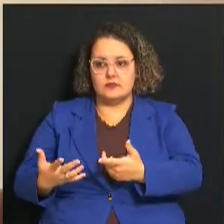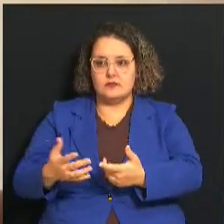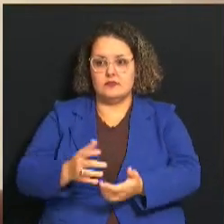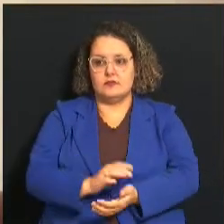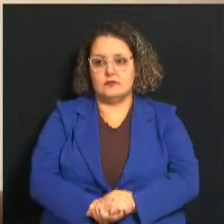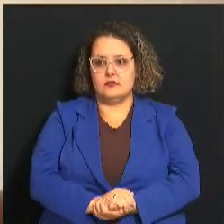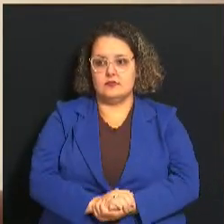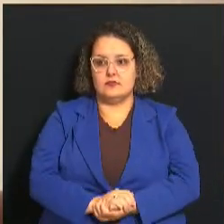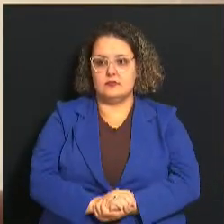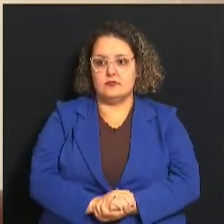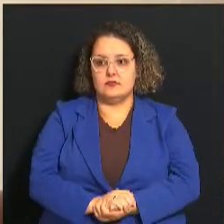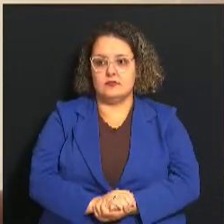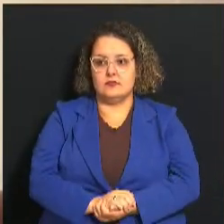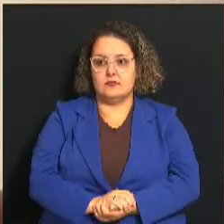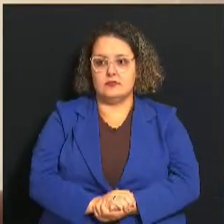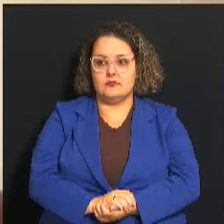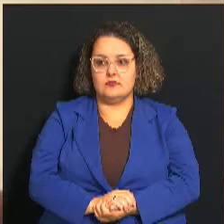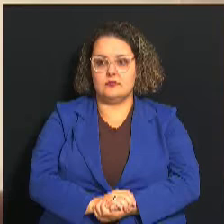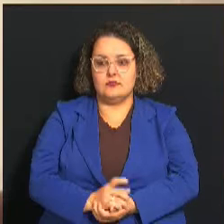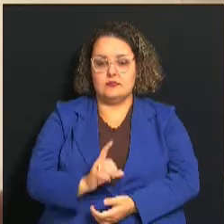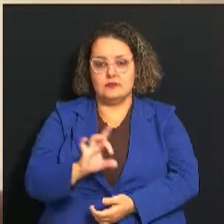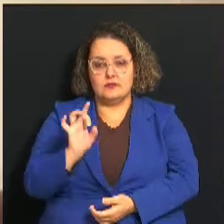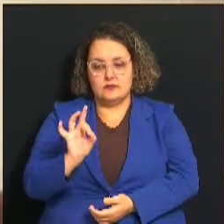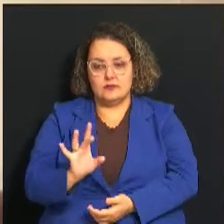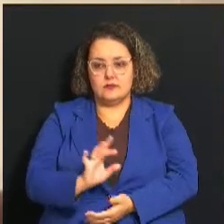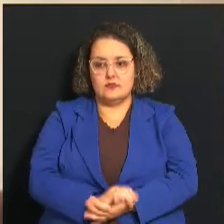não necessariamente